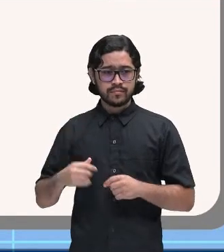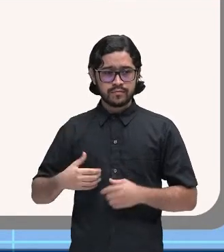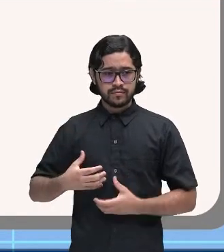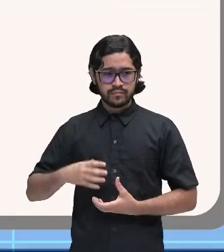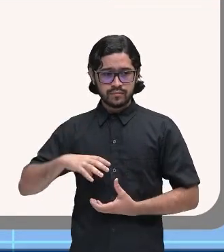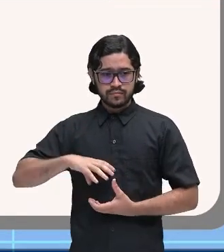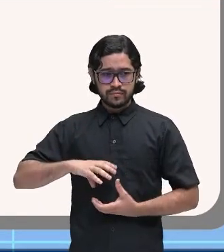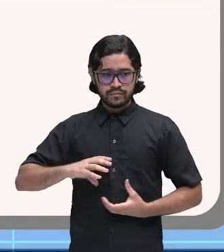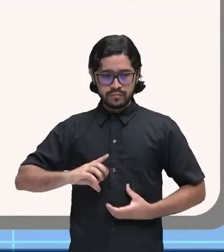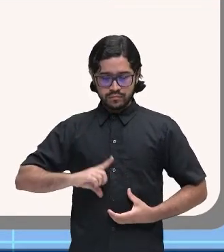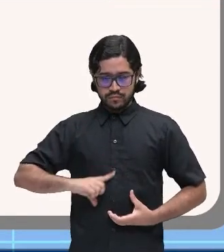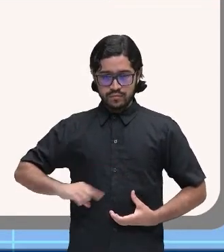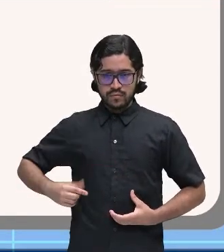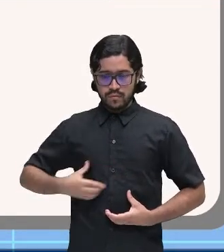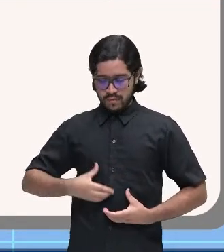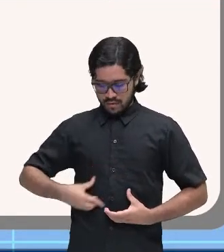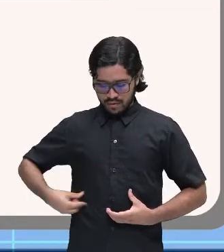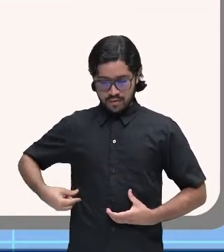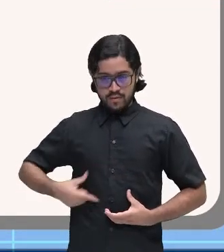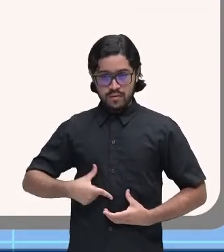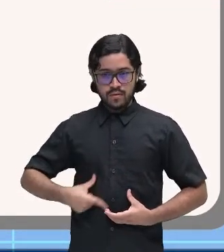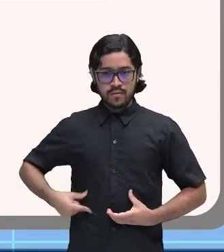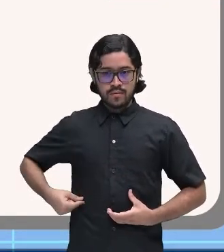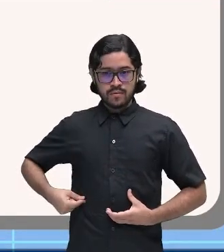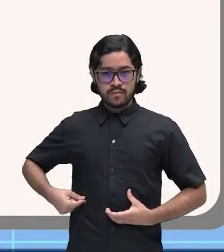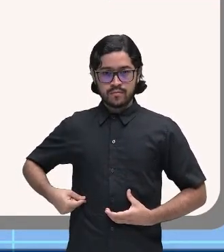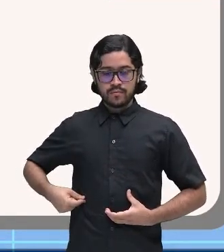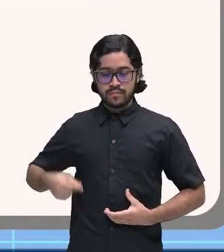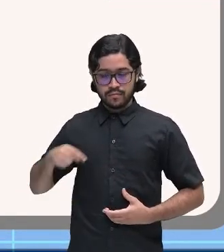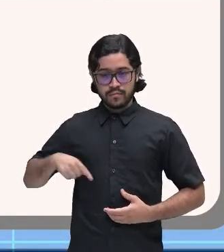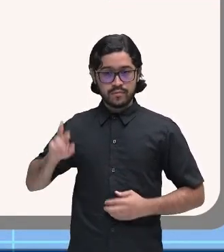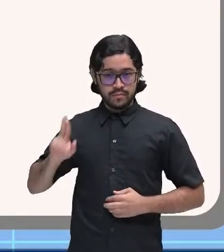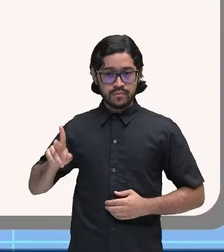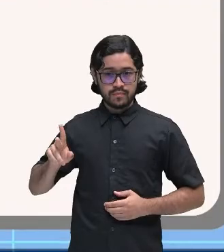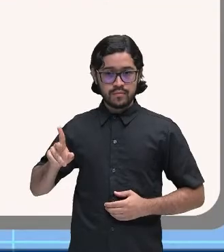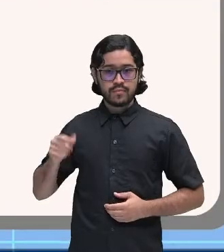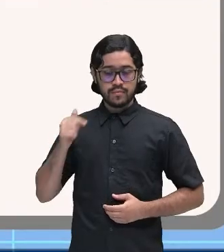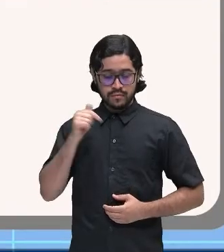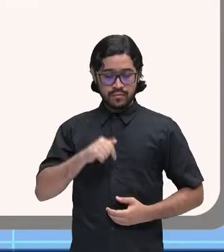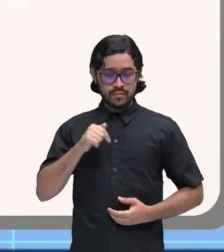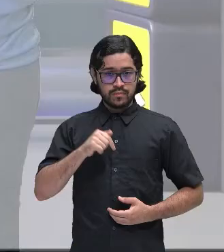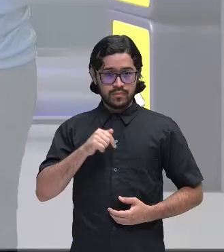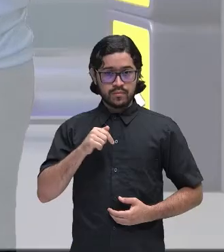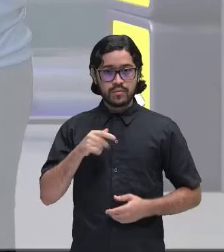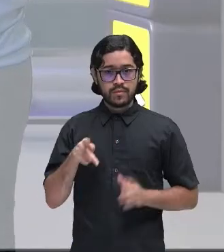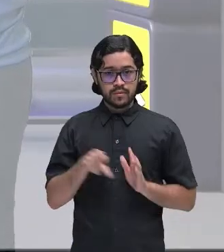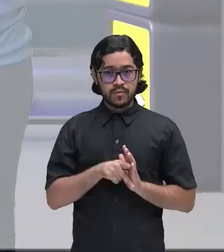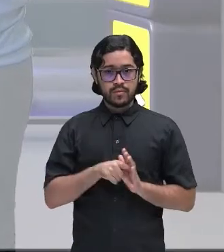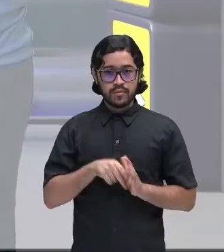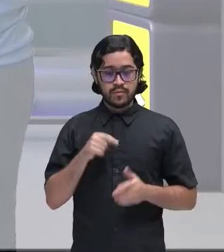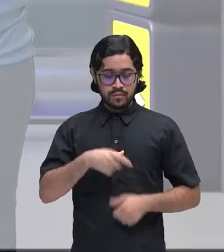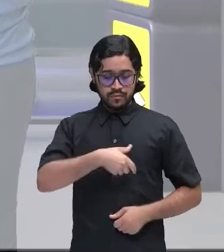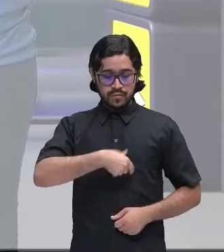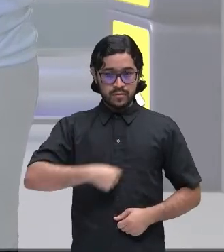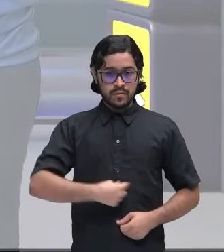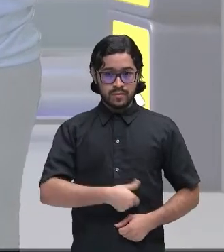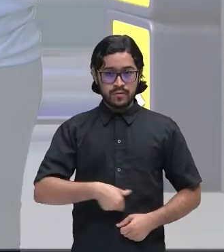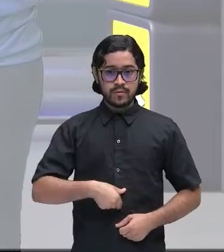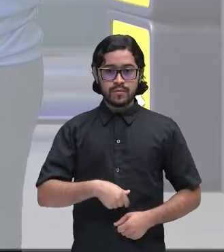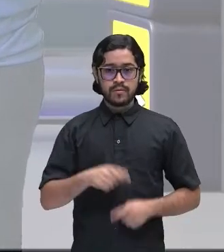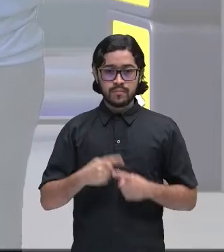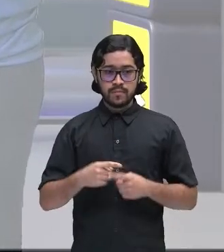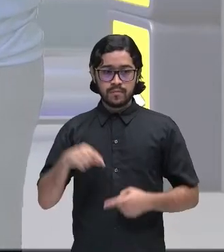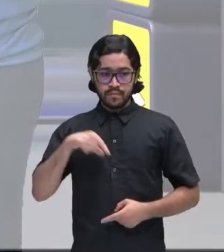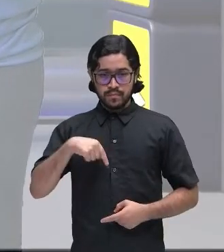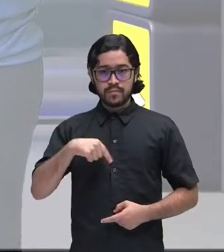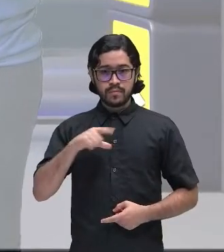Porque no duodeno, a gente vai falar daqui a pouco, vamos frisar, a gente vai receber esse sumo pancreático também, com várias